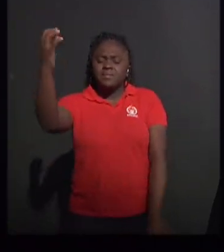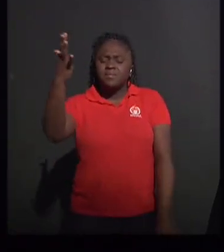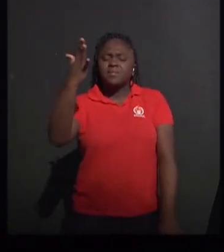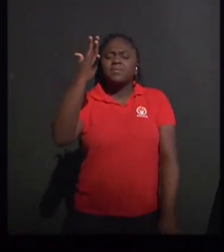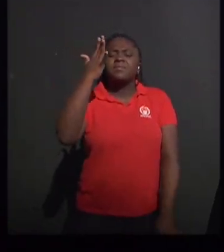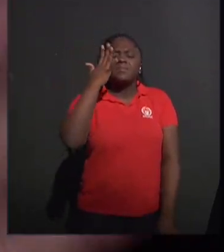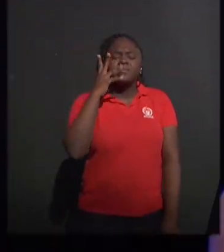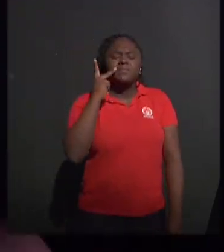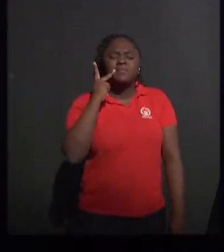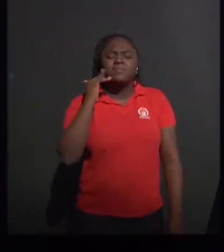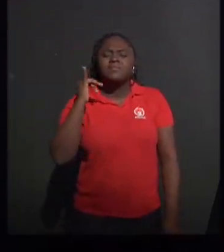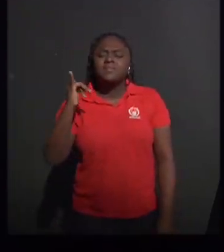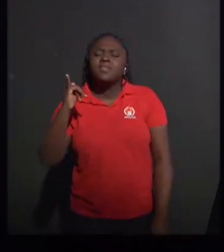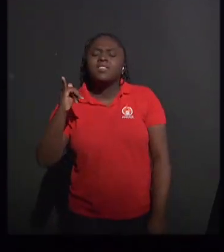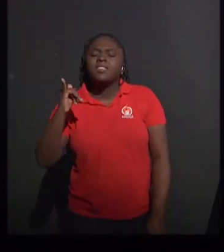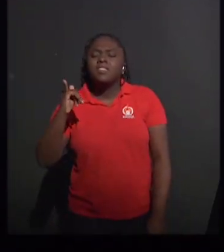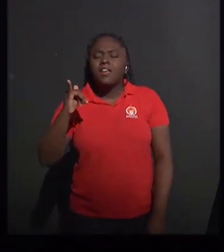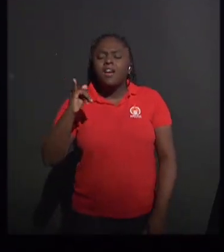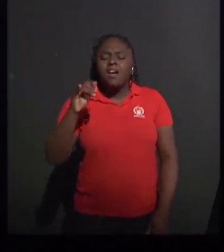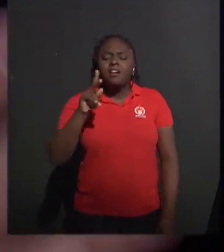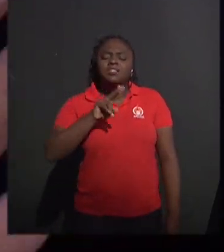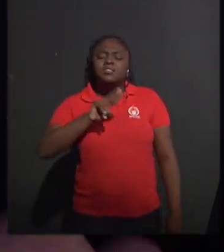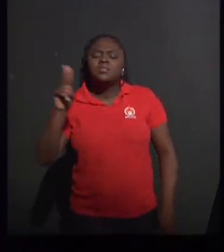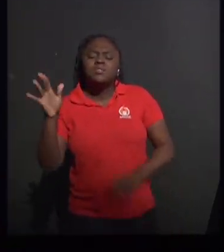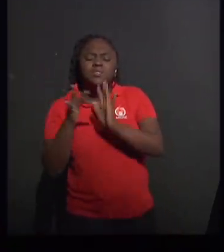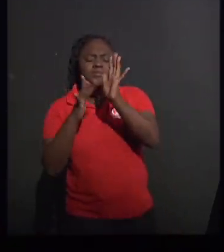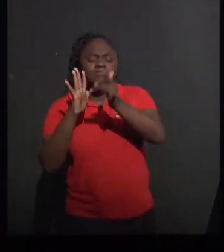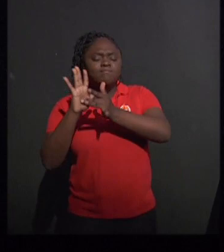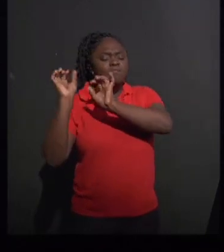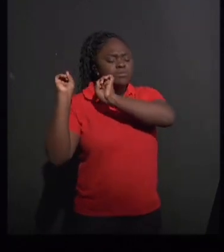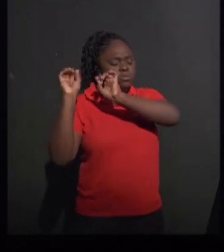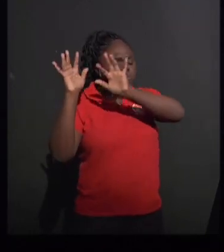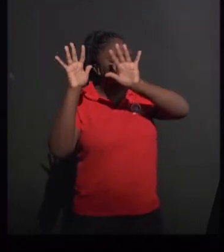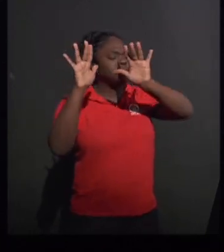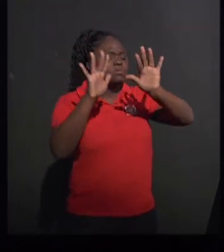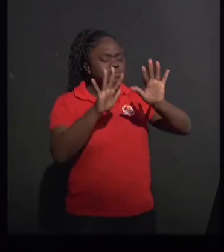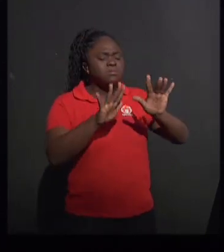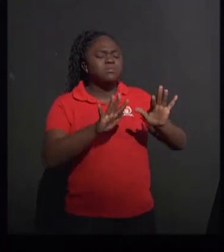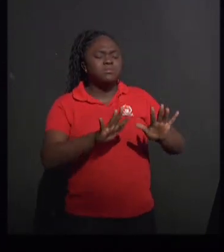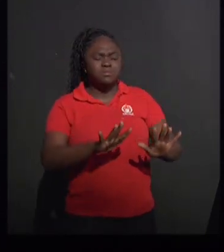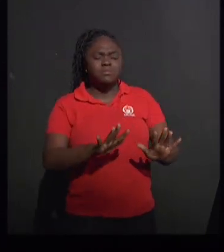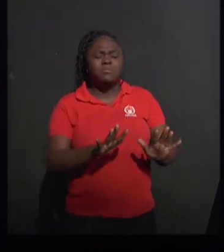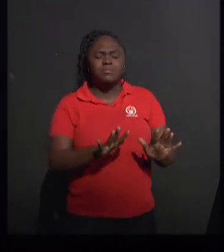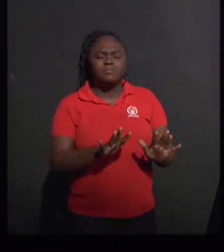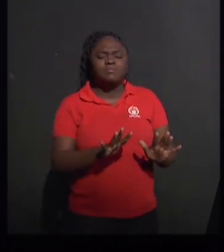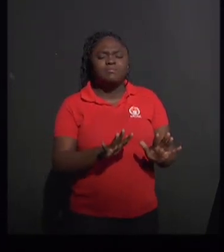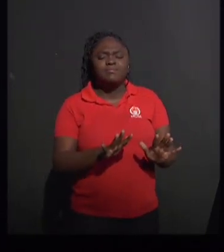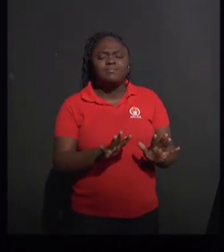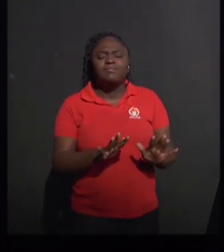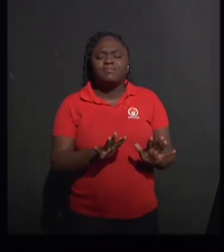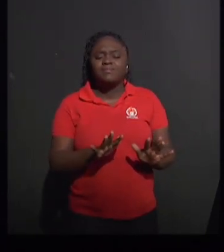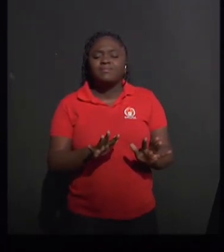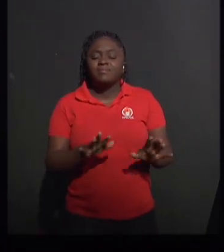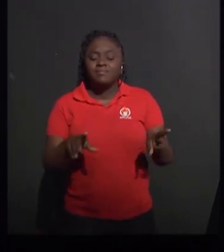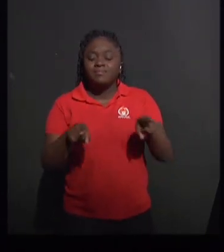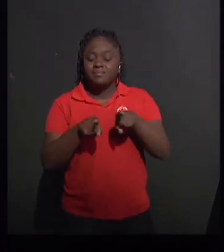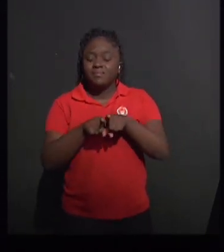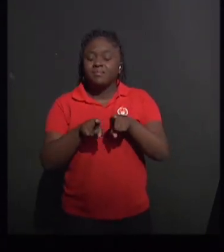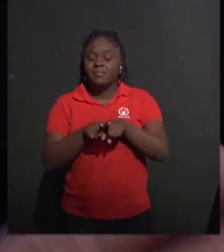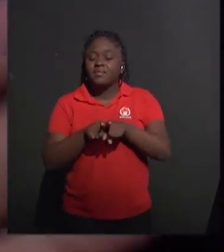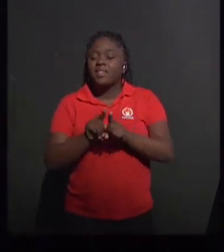ó Pai. Ilumina-os, ó Pai, ilumina-os, ó Pai. Mas para cobrir, ó